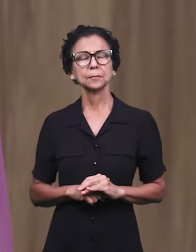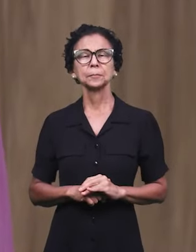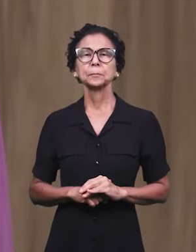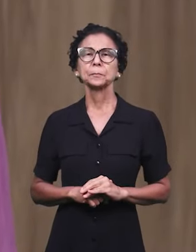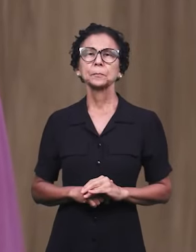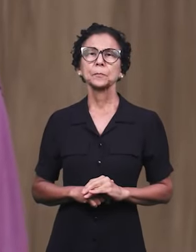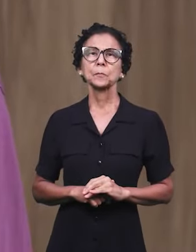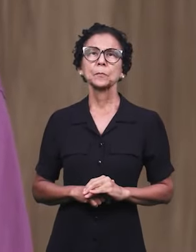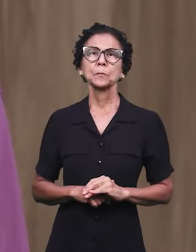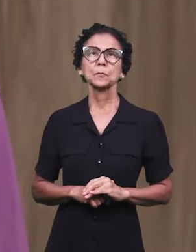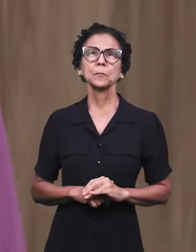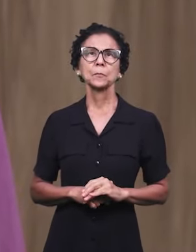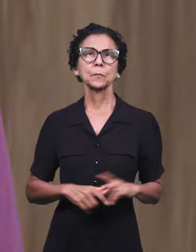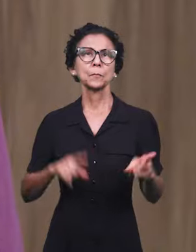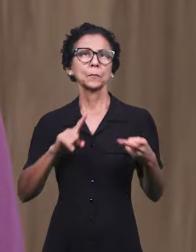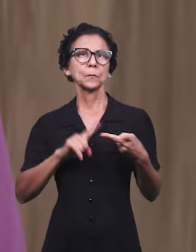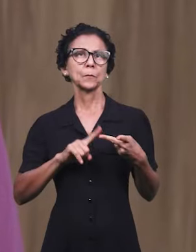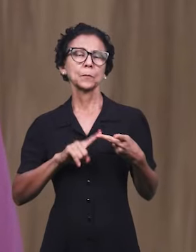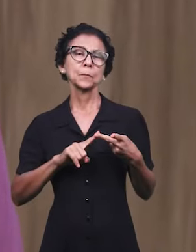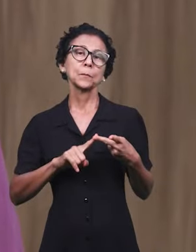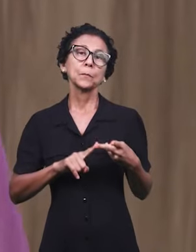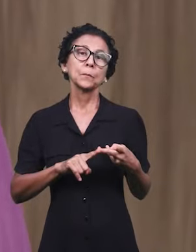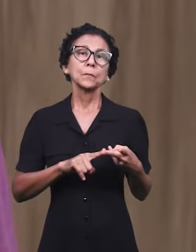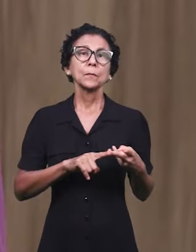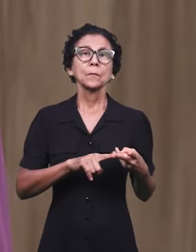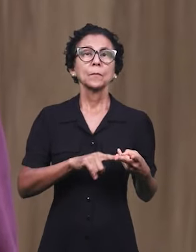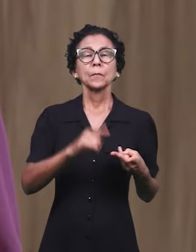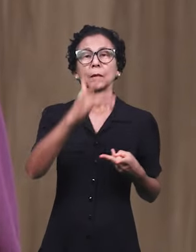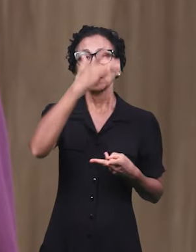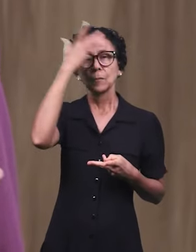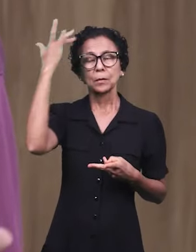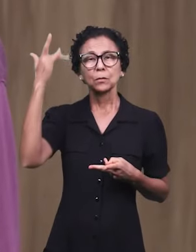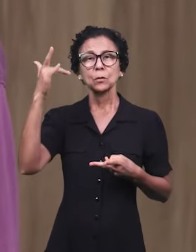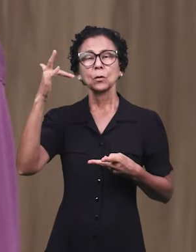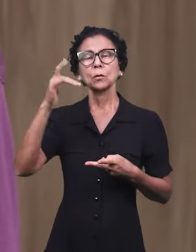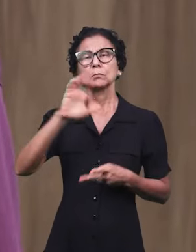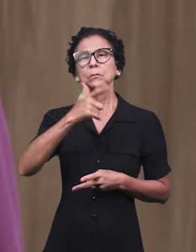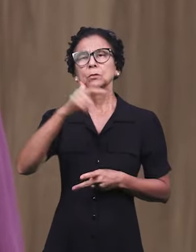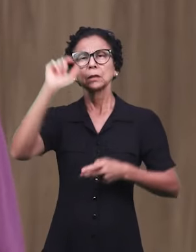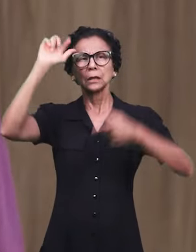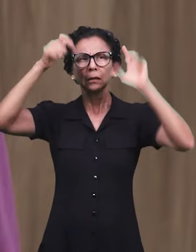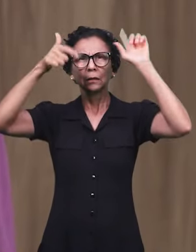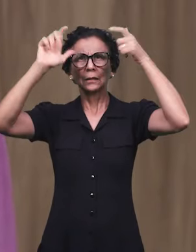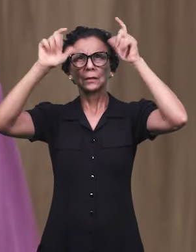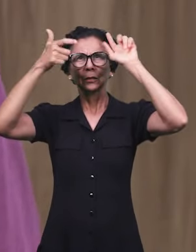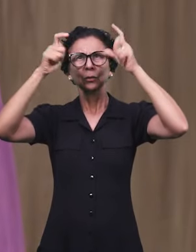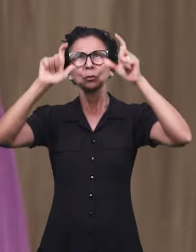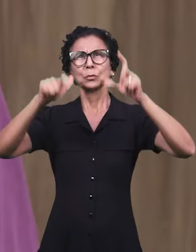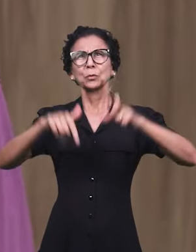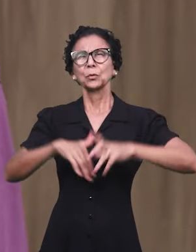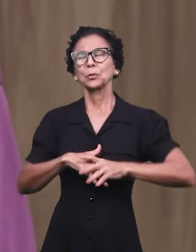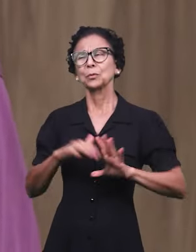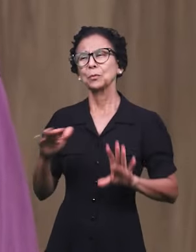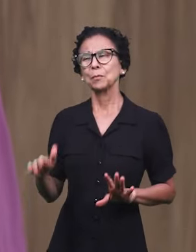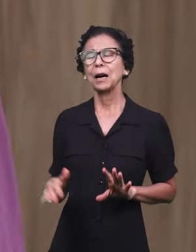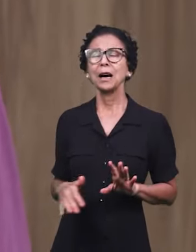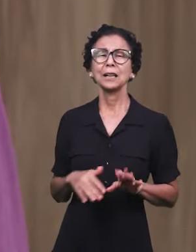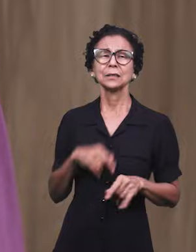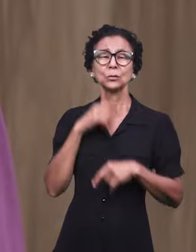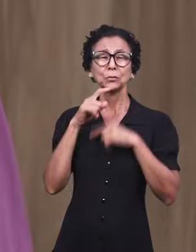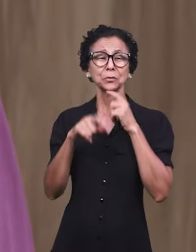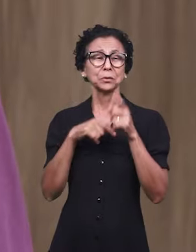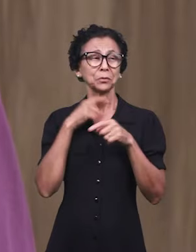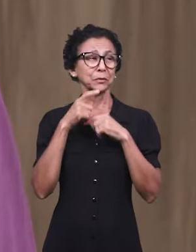essas pessoas precisam. O segundo cenário é de uma pessoa que não tem o transtorno, mas que não consegue lidar muito bem com as suas